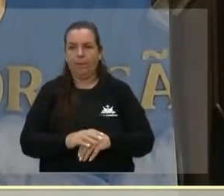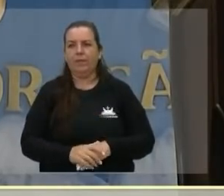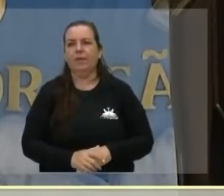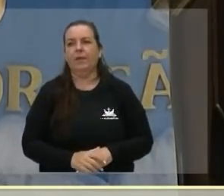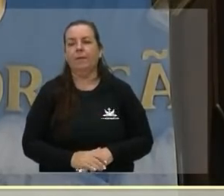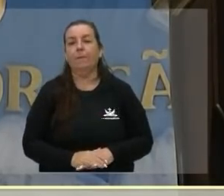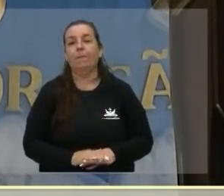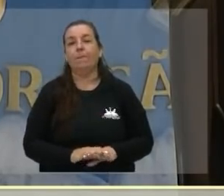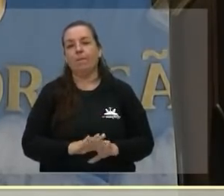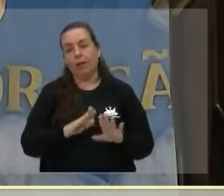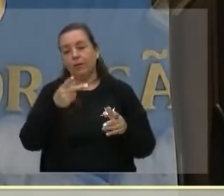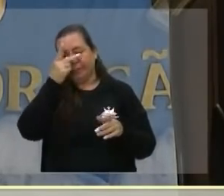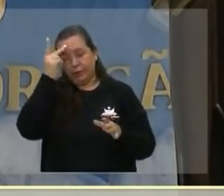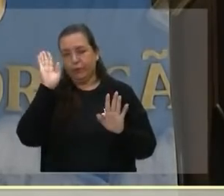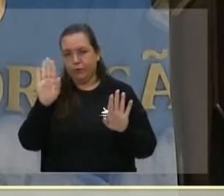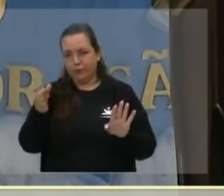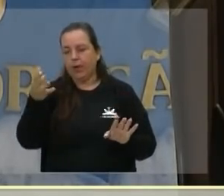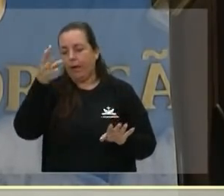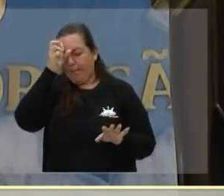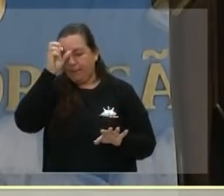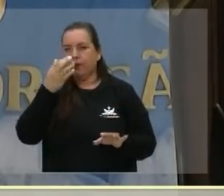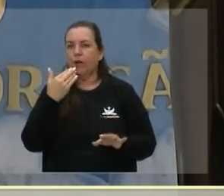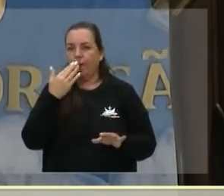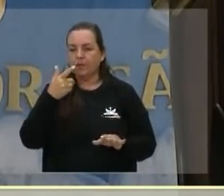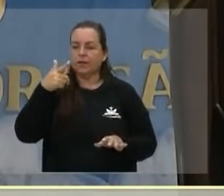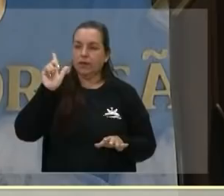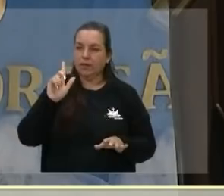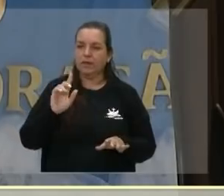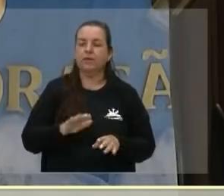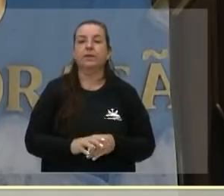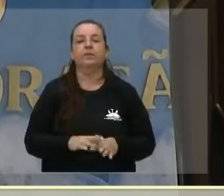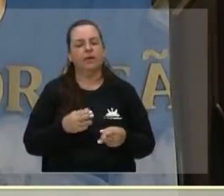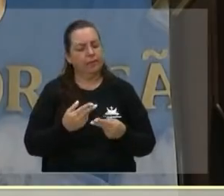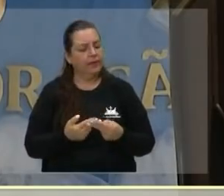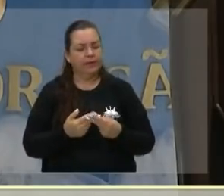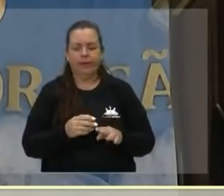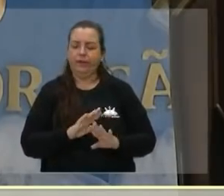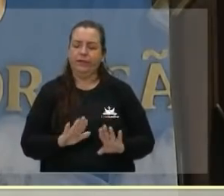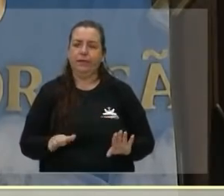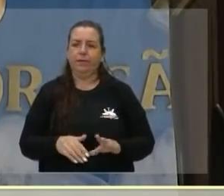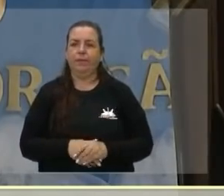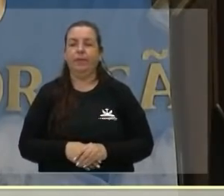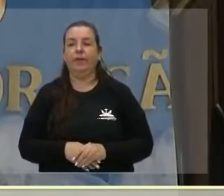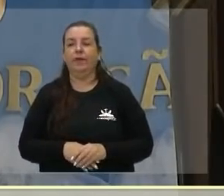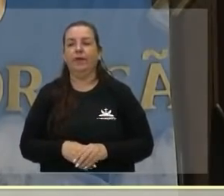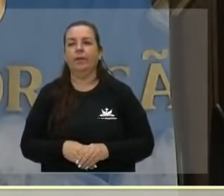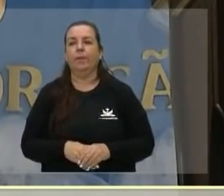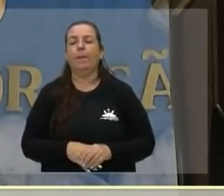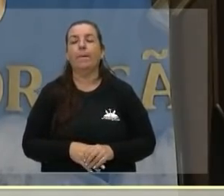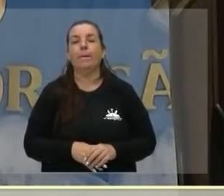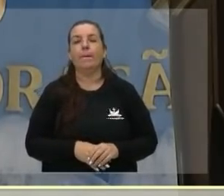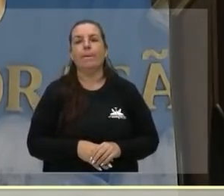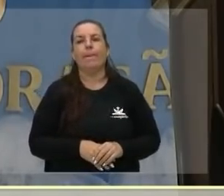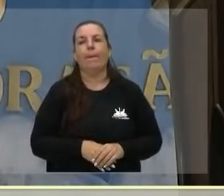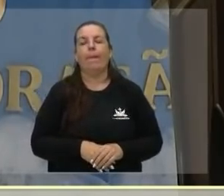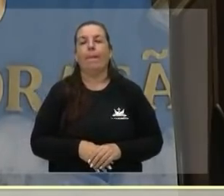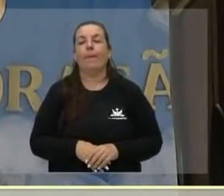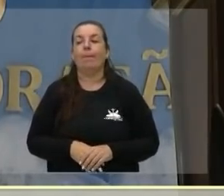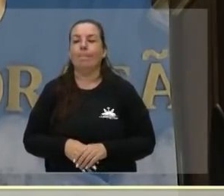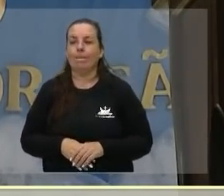aprender almoçar antes esse padre fala demais paciência outros depois